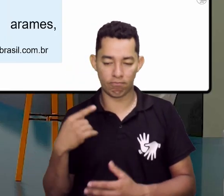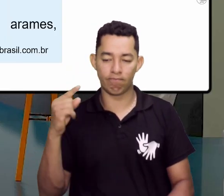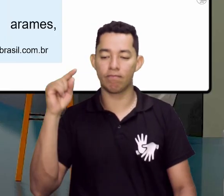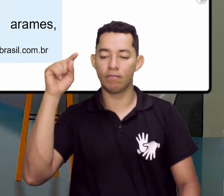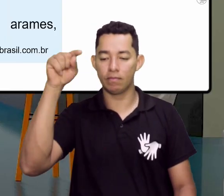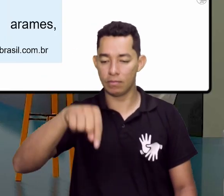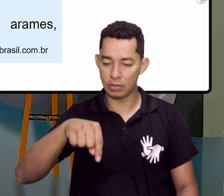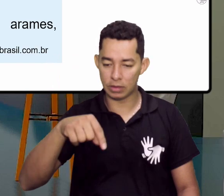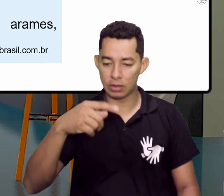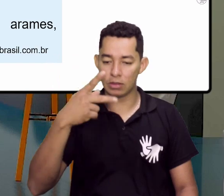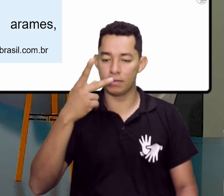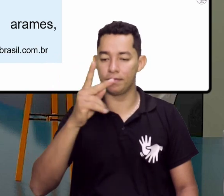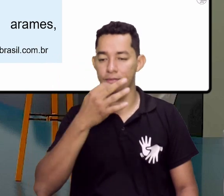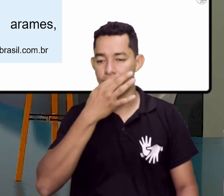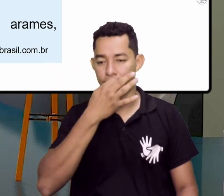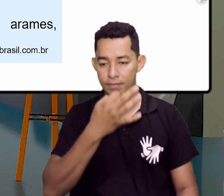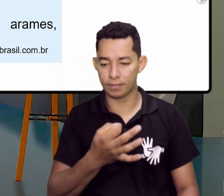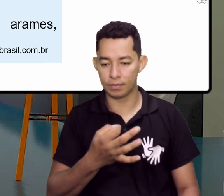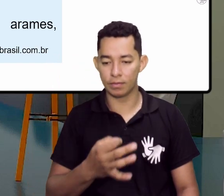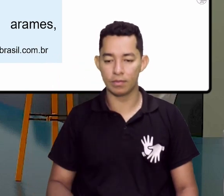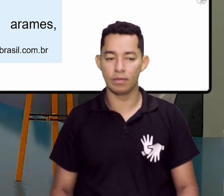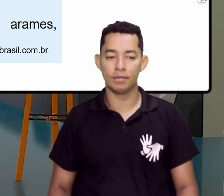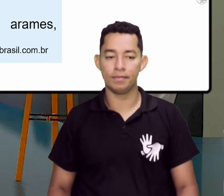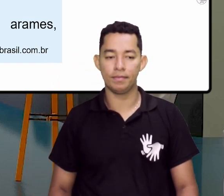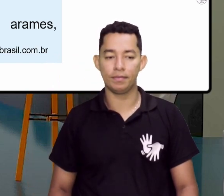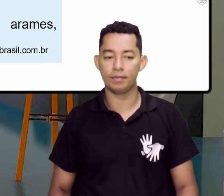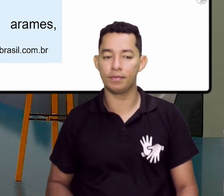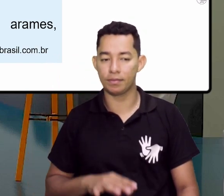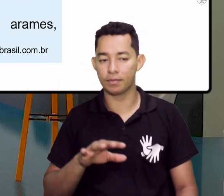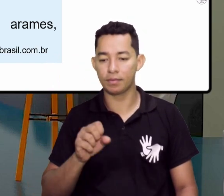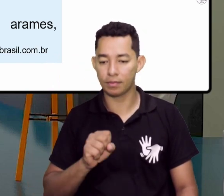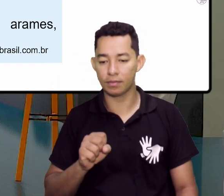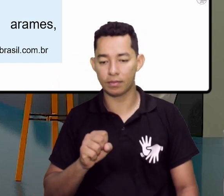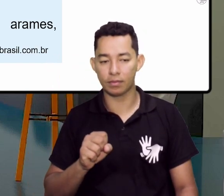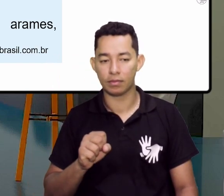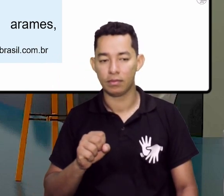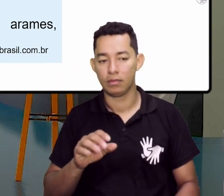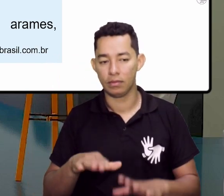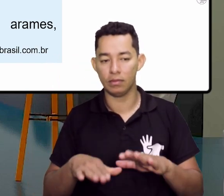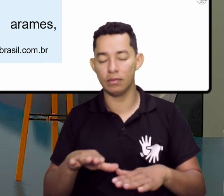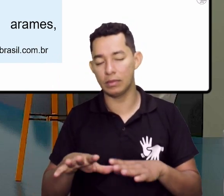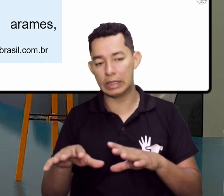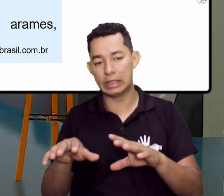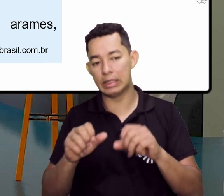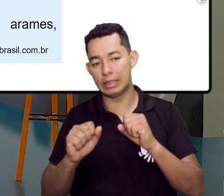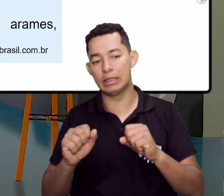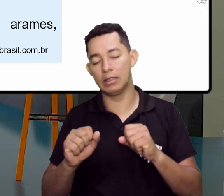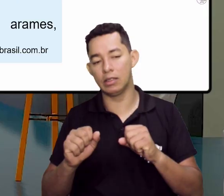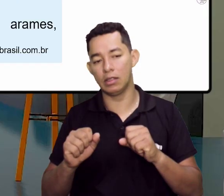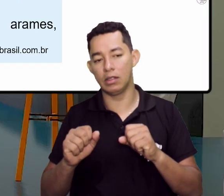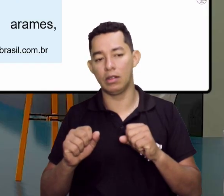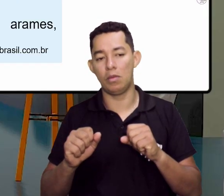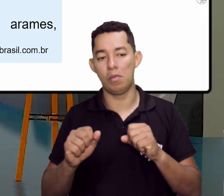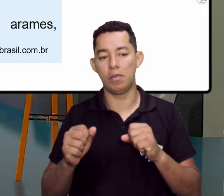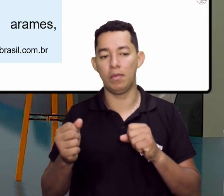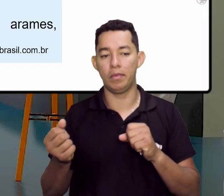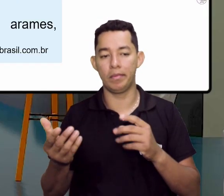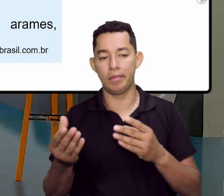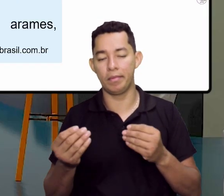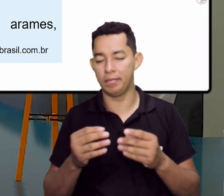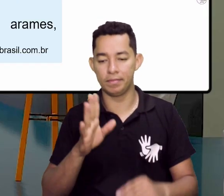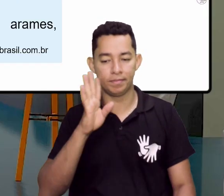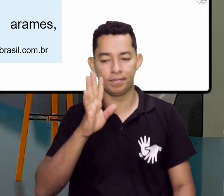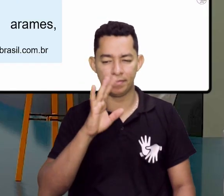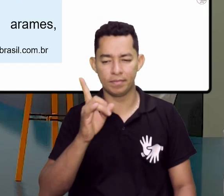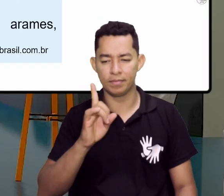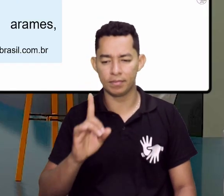com a sua opinião, né? Puxando uma tendência. Às vezes a tendência puxada não é muito legal